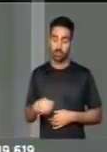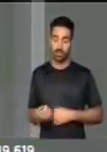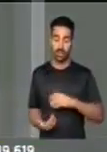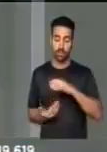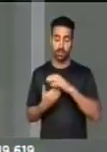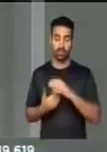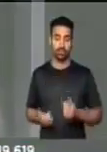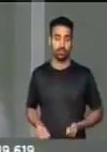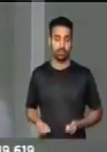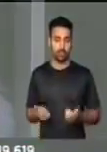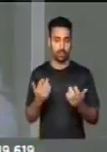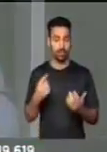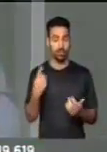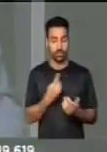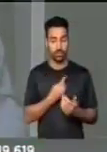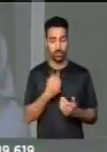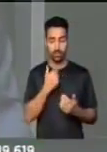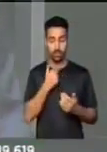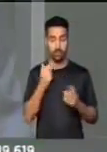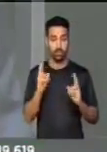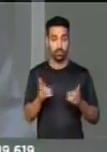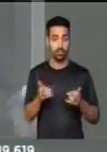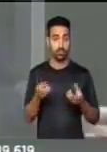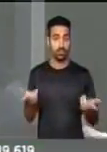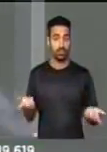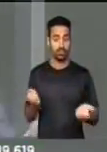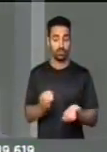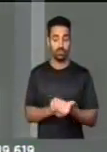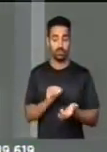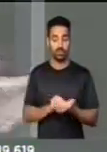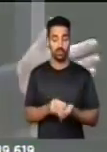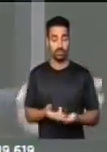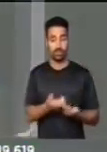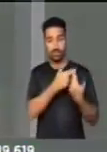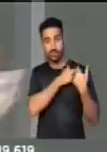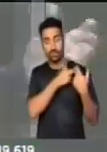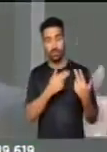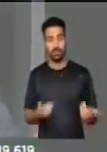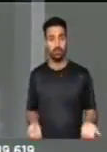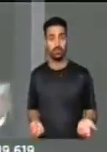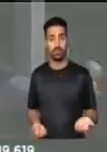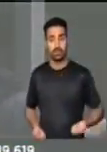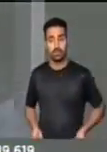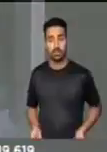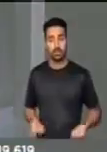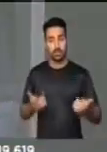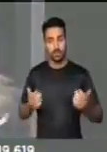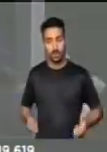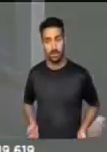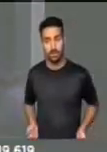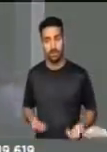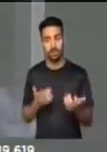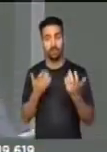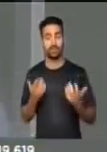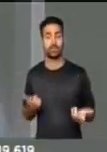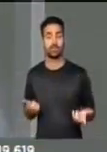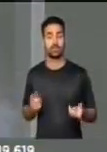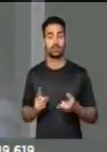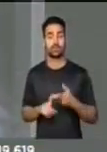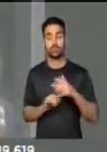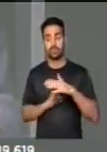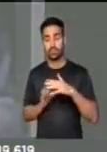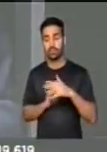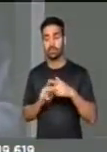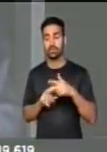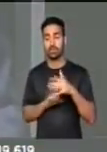gasto. Nós não podemos mais continuar na irresponsabilidade que se gerava despesa, custeio, se criava instituições e